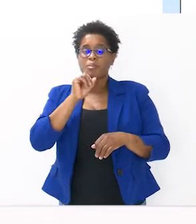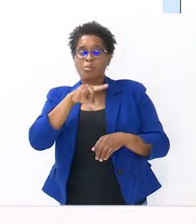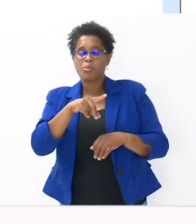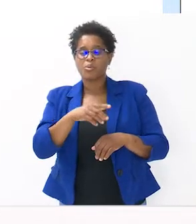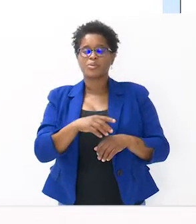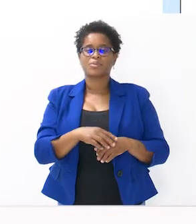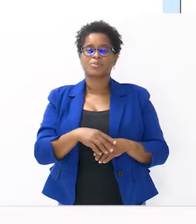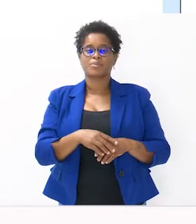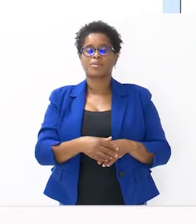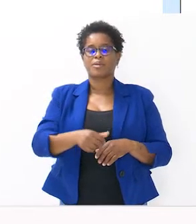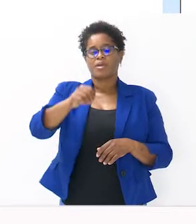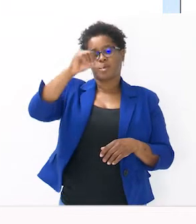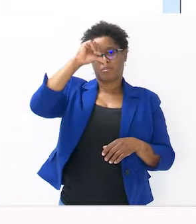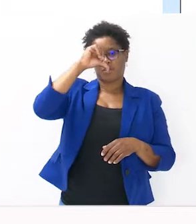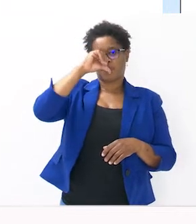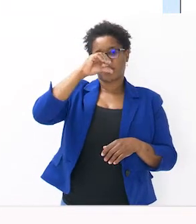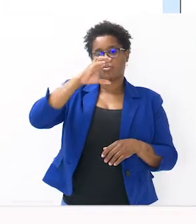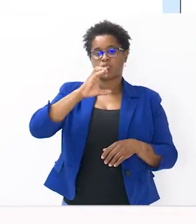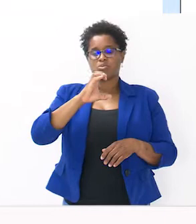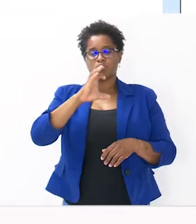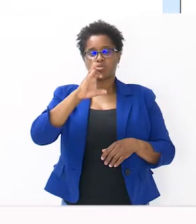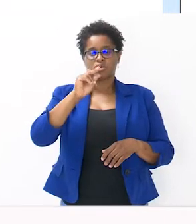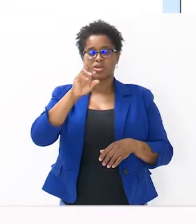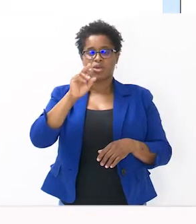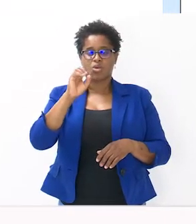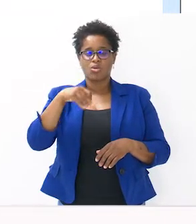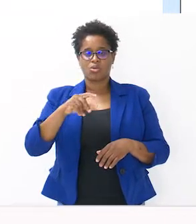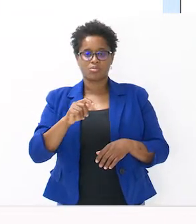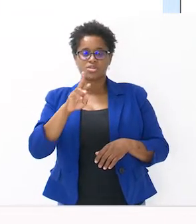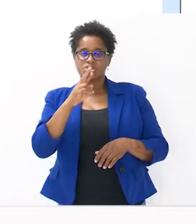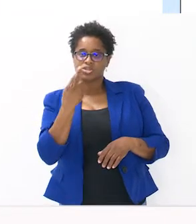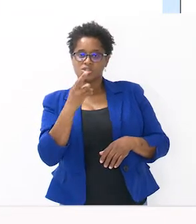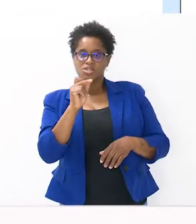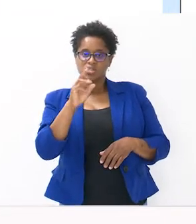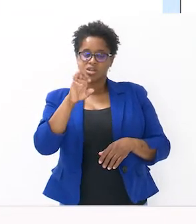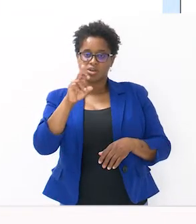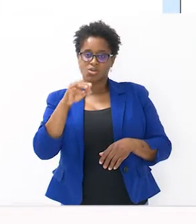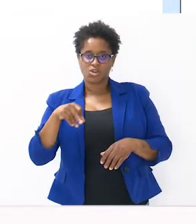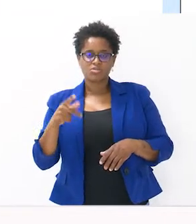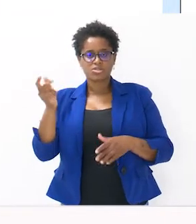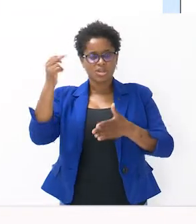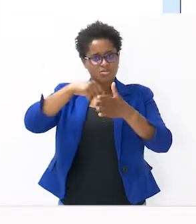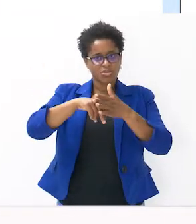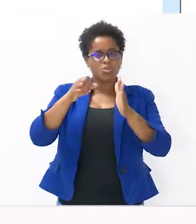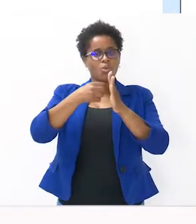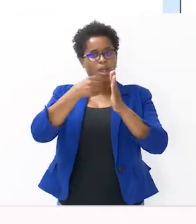beber o xarope que se encontrava no armário da